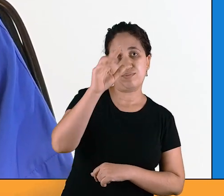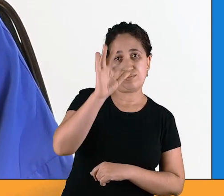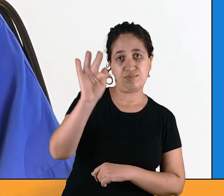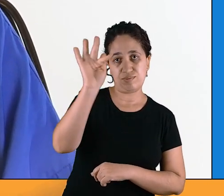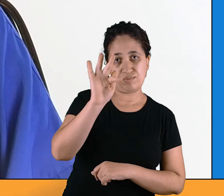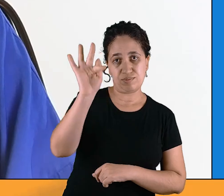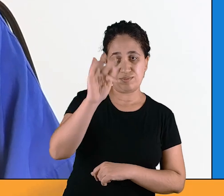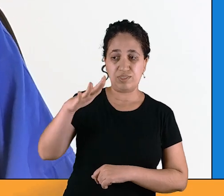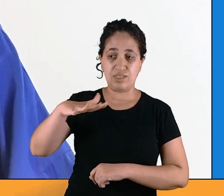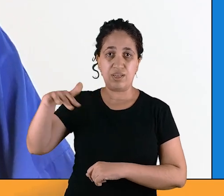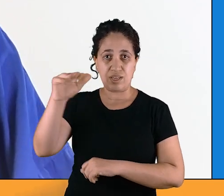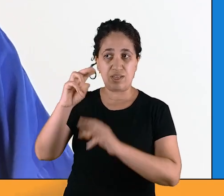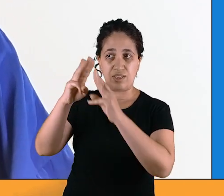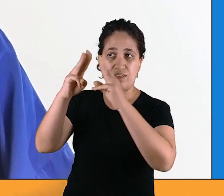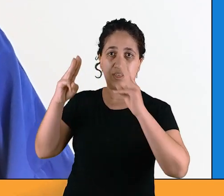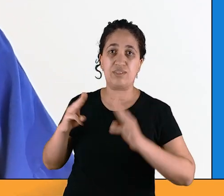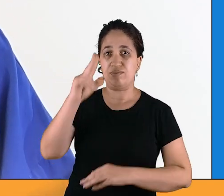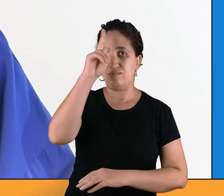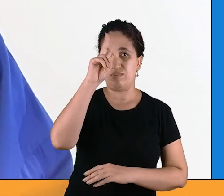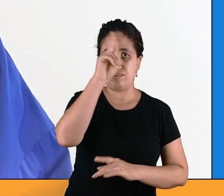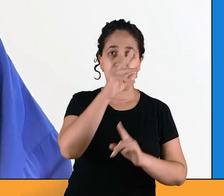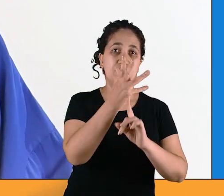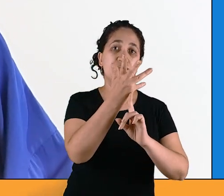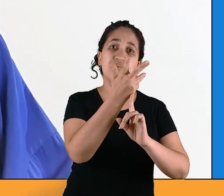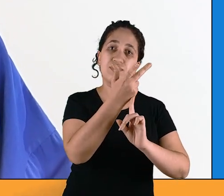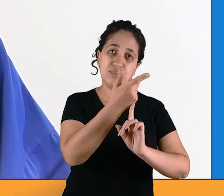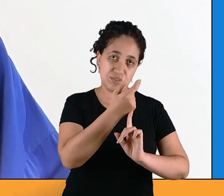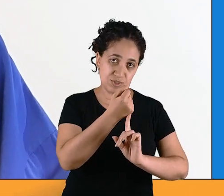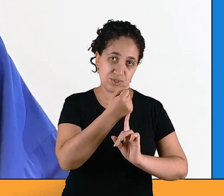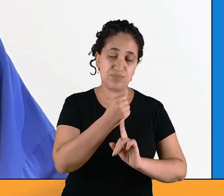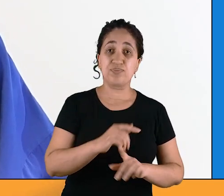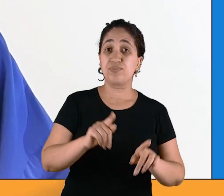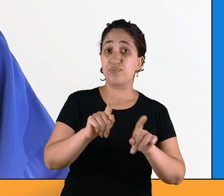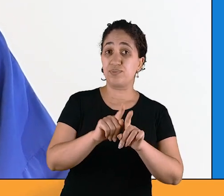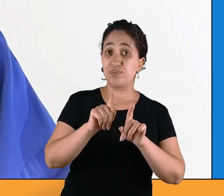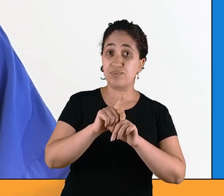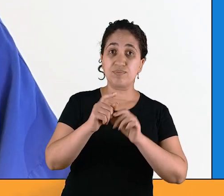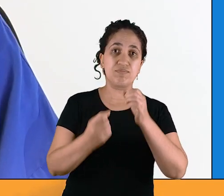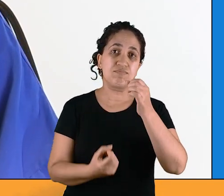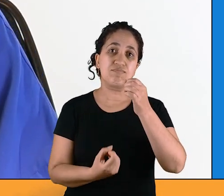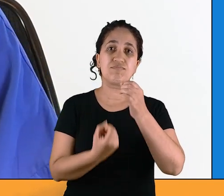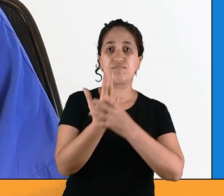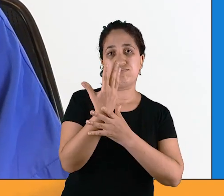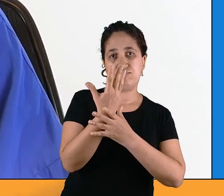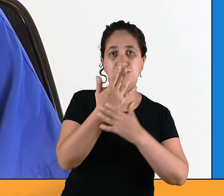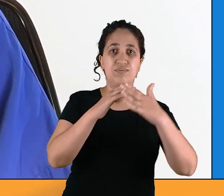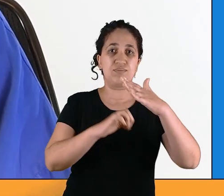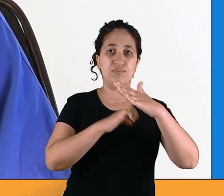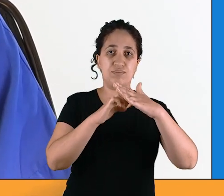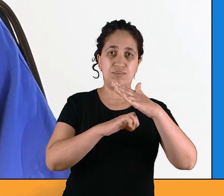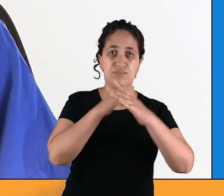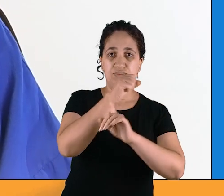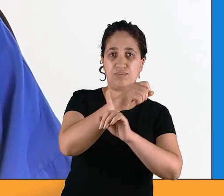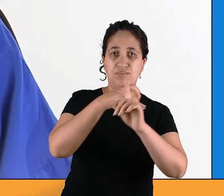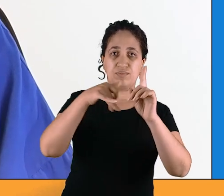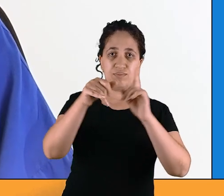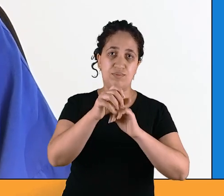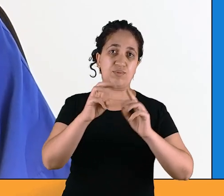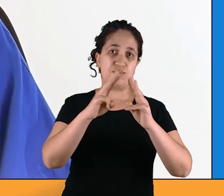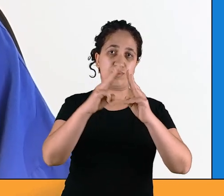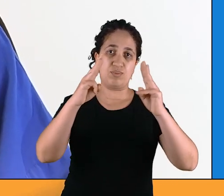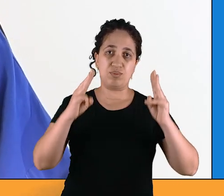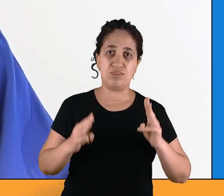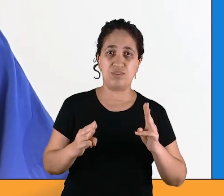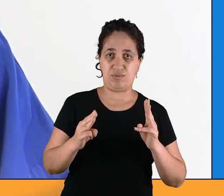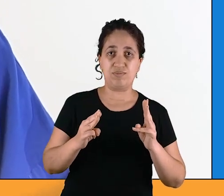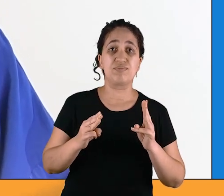universitária nas áreas de museologia e história da arte e também sou criadora, fundadora da empresa social Museus